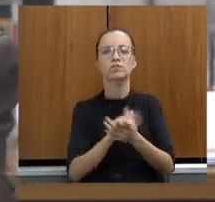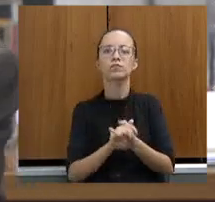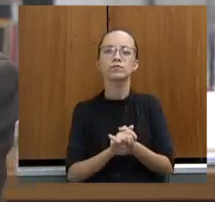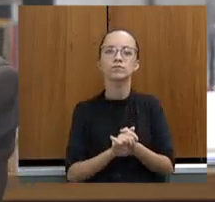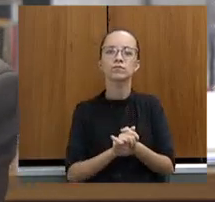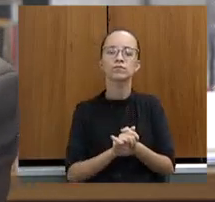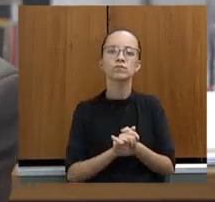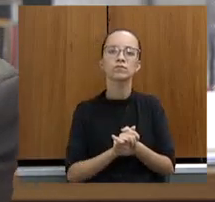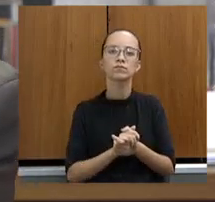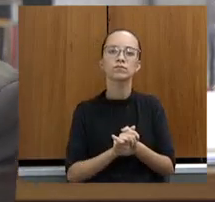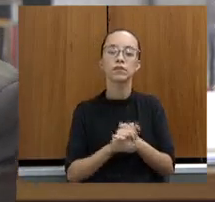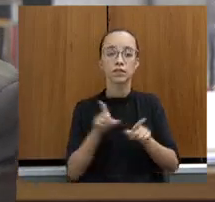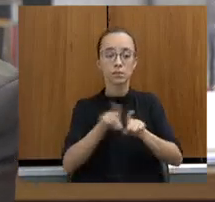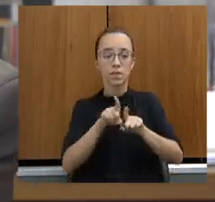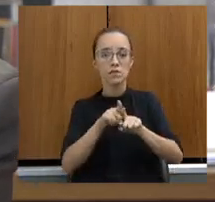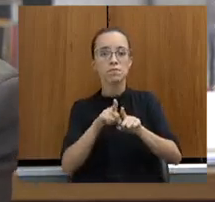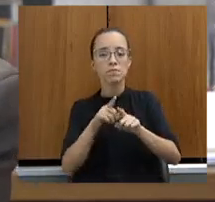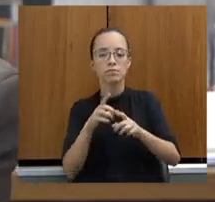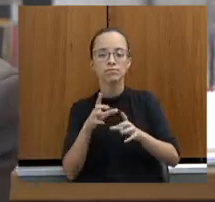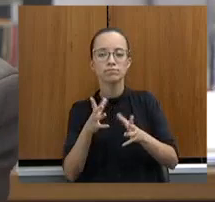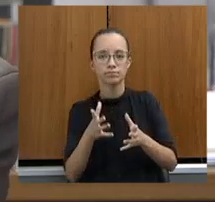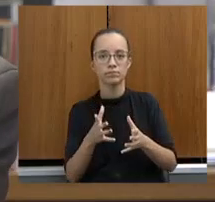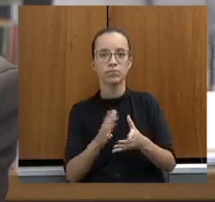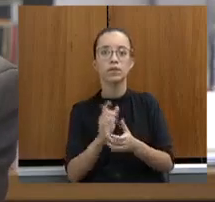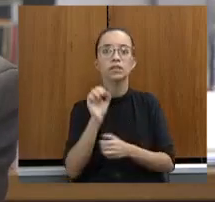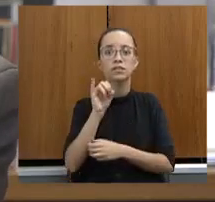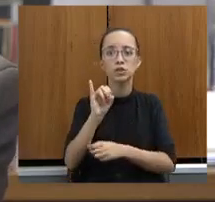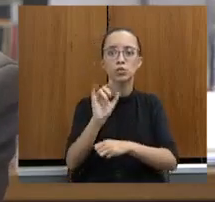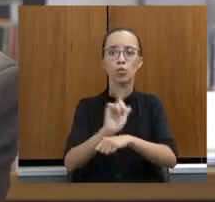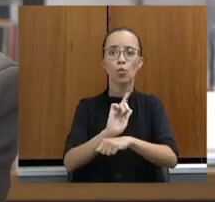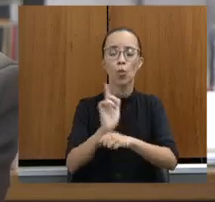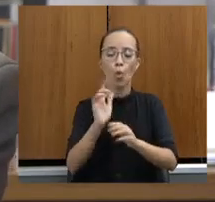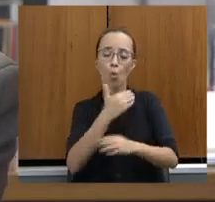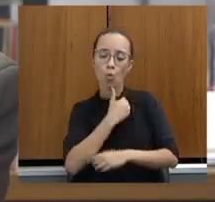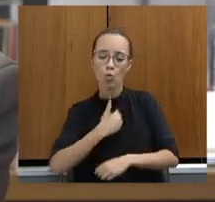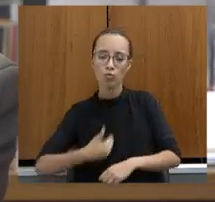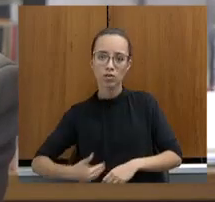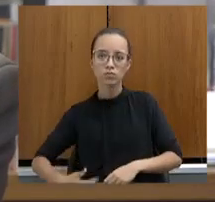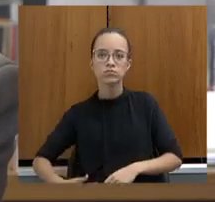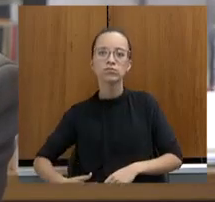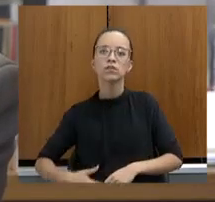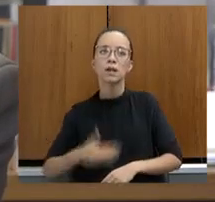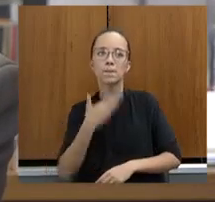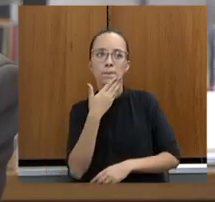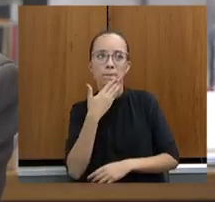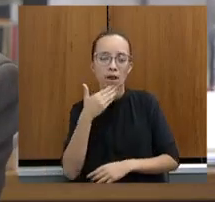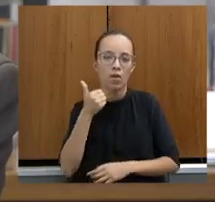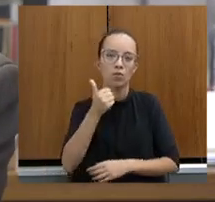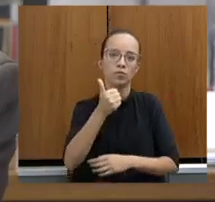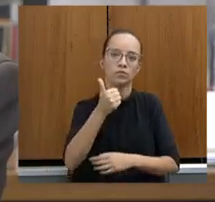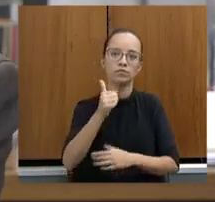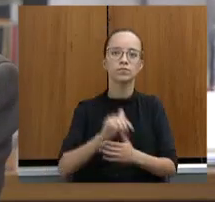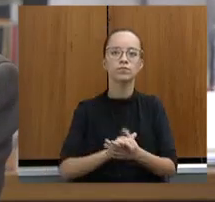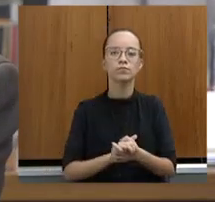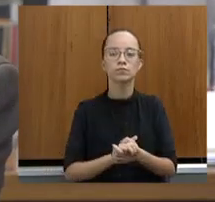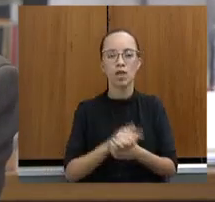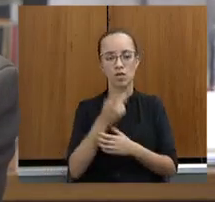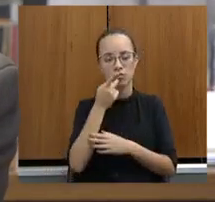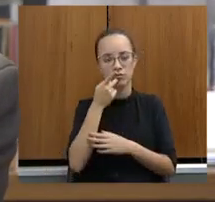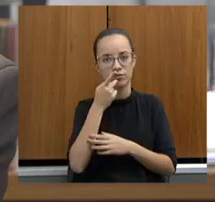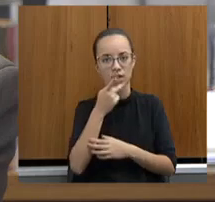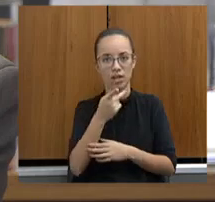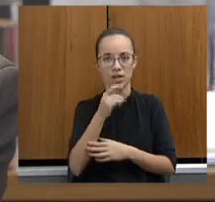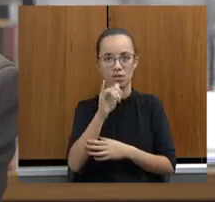para tranquilizar se o governo tá buscando aquilo que é melhor eu disse ao